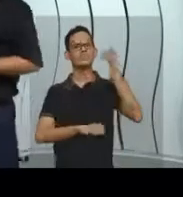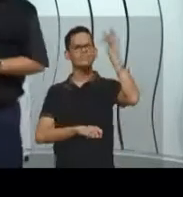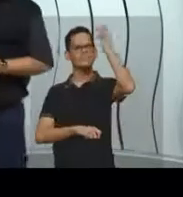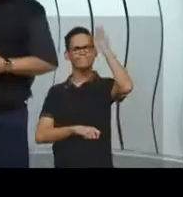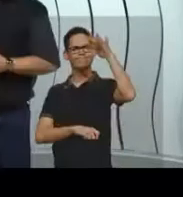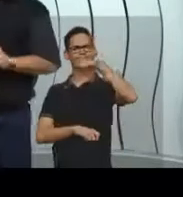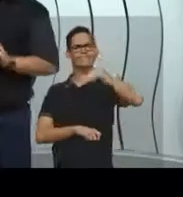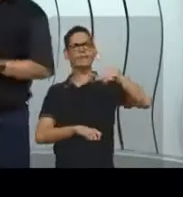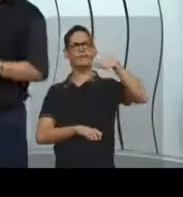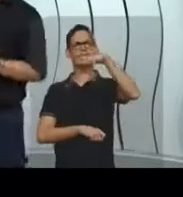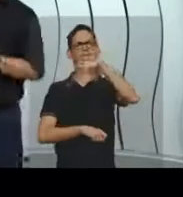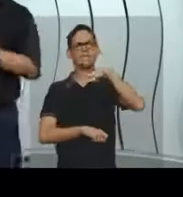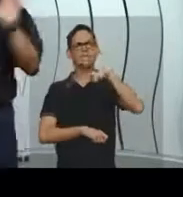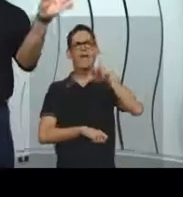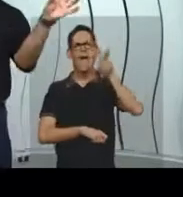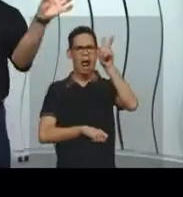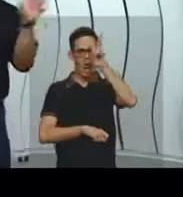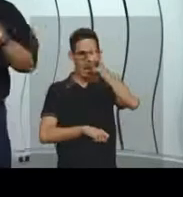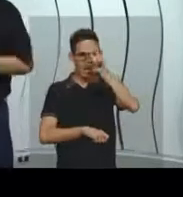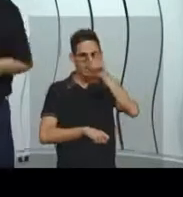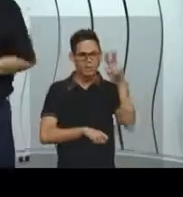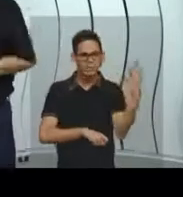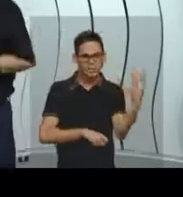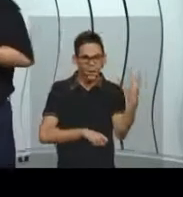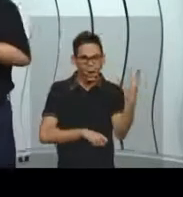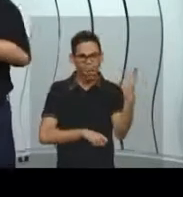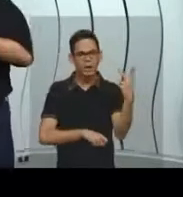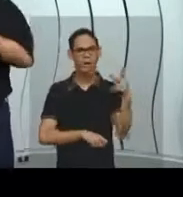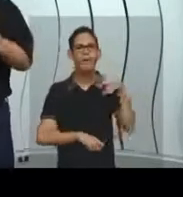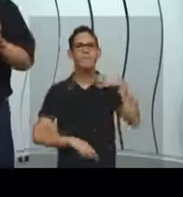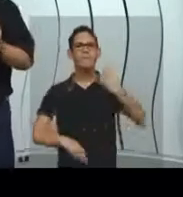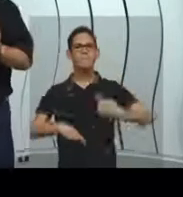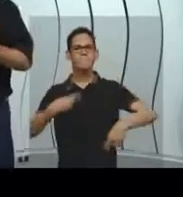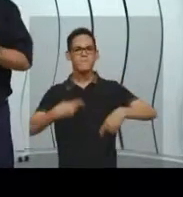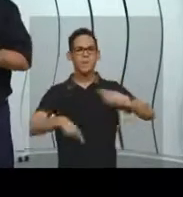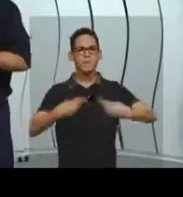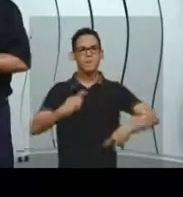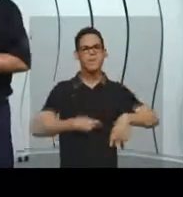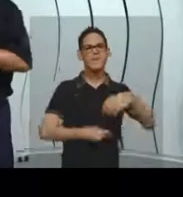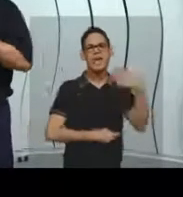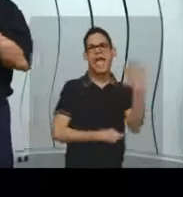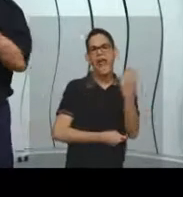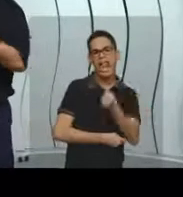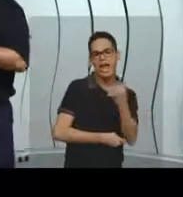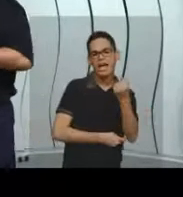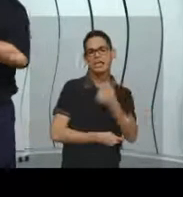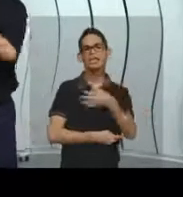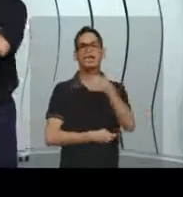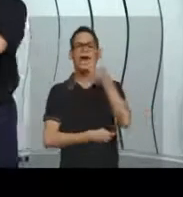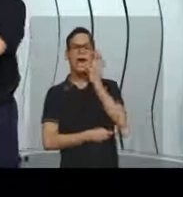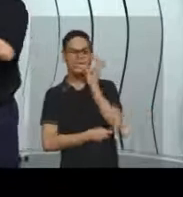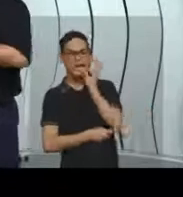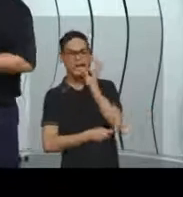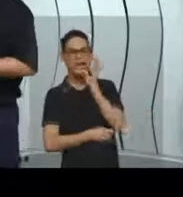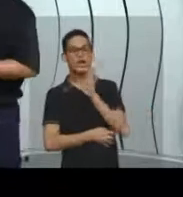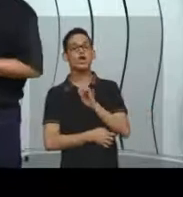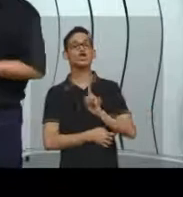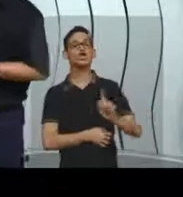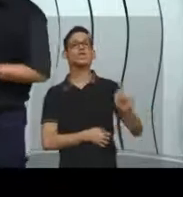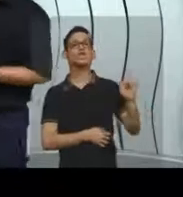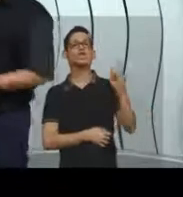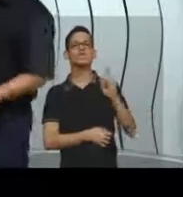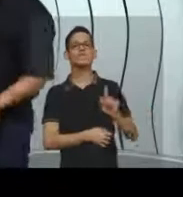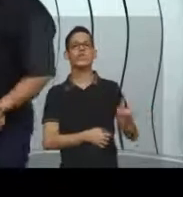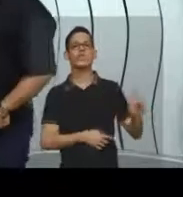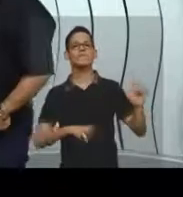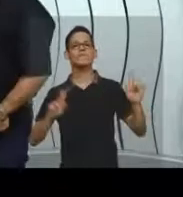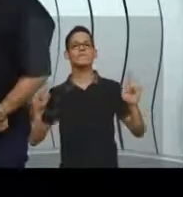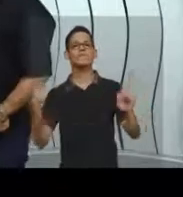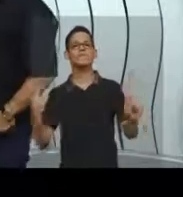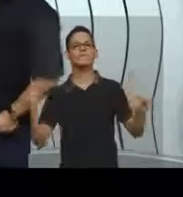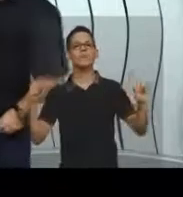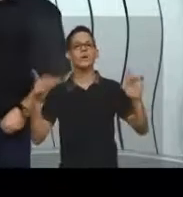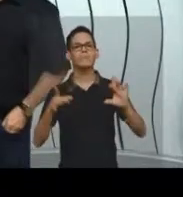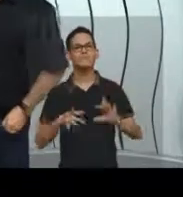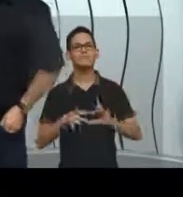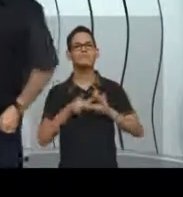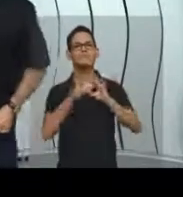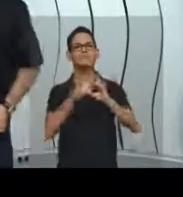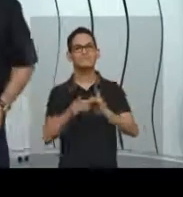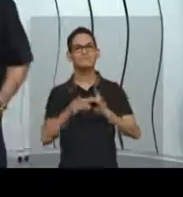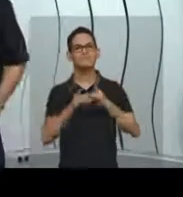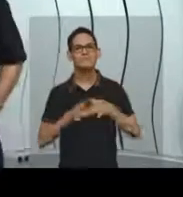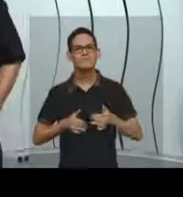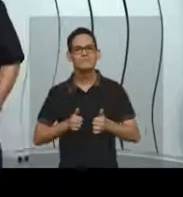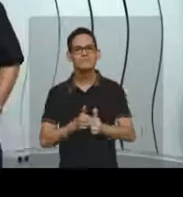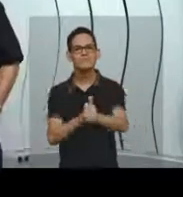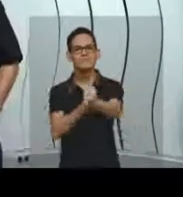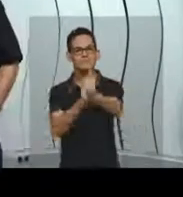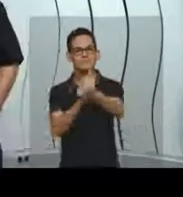política do café com leite? Vamos misturar de novo com a história. Geografia, vocês sabem que é uma mistura constante com a história, né? Política do café com